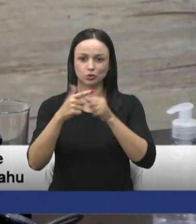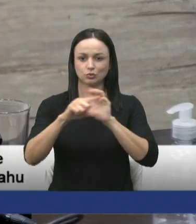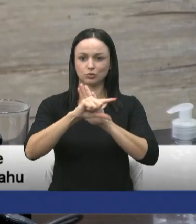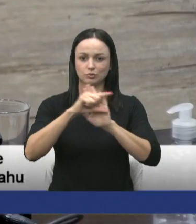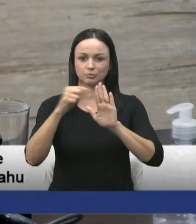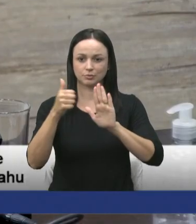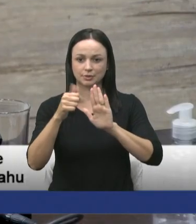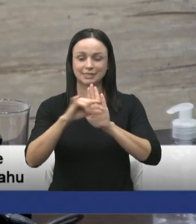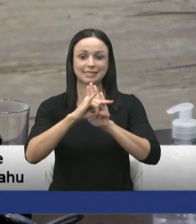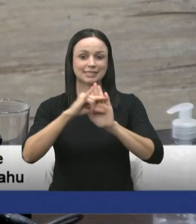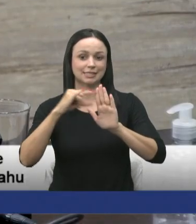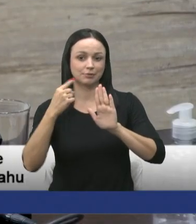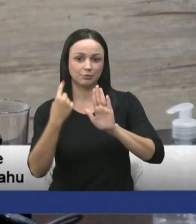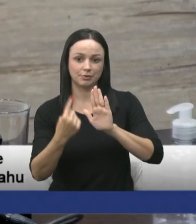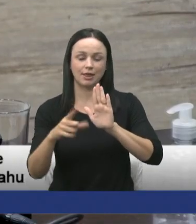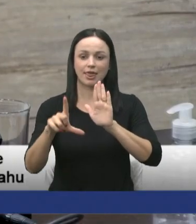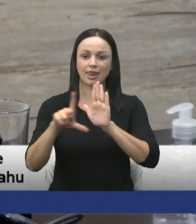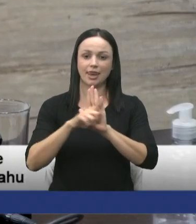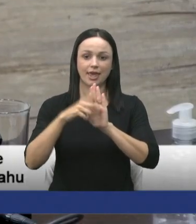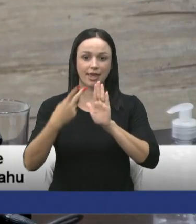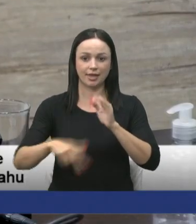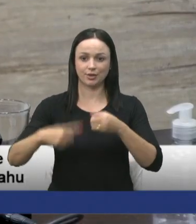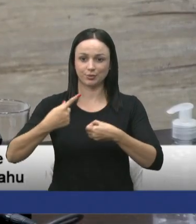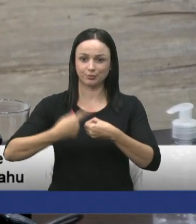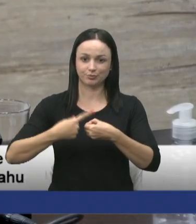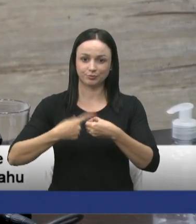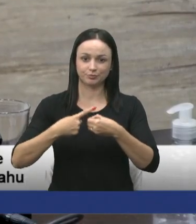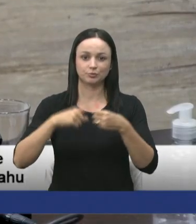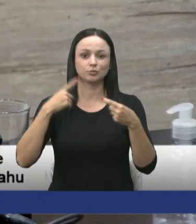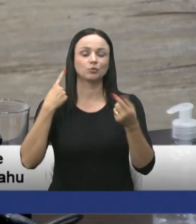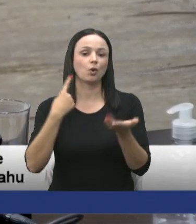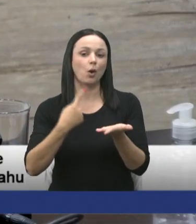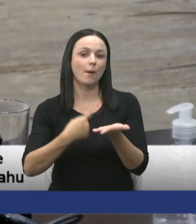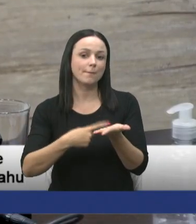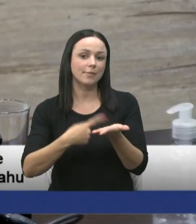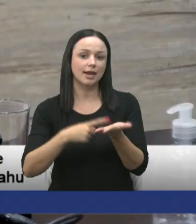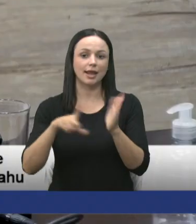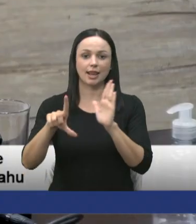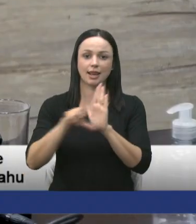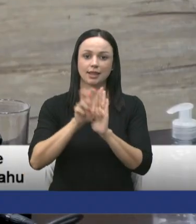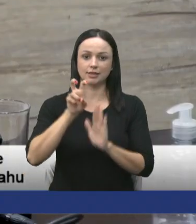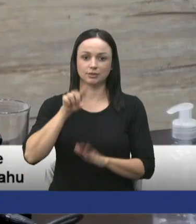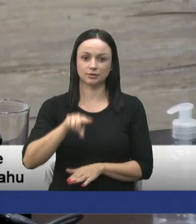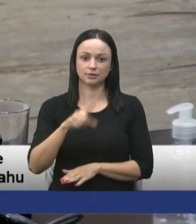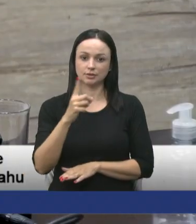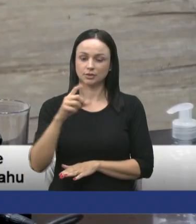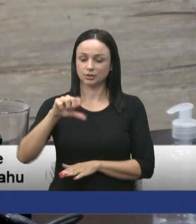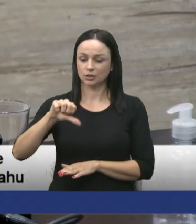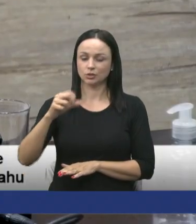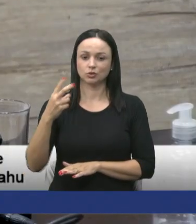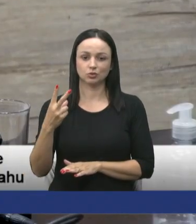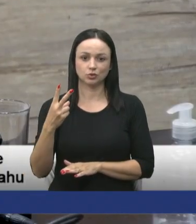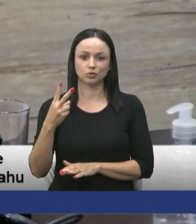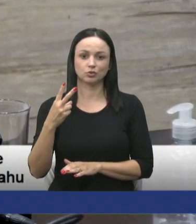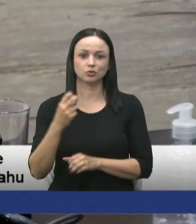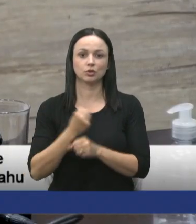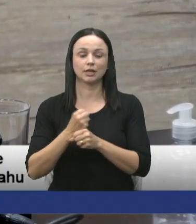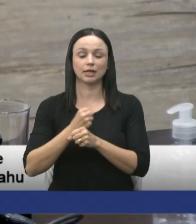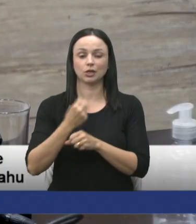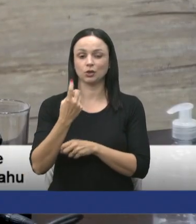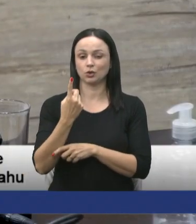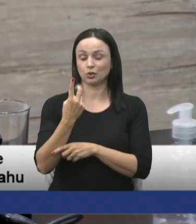inciso 1º da Lei Orgânica do Município, combinada com a Lei Municipal 5.192 de